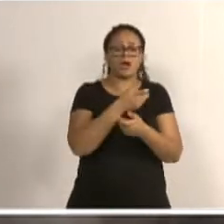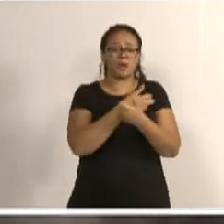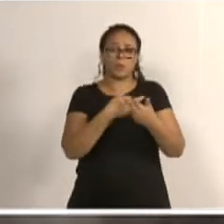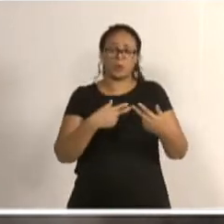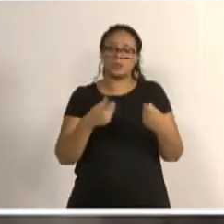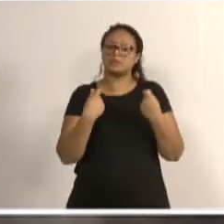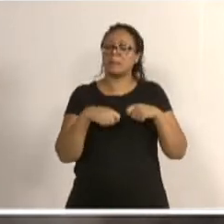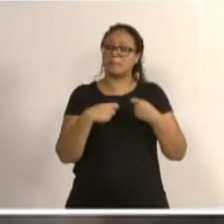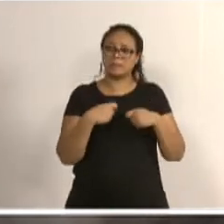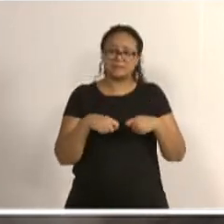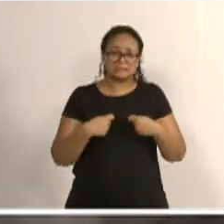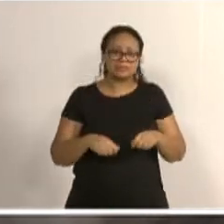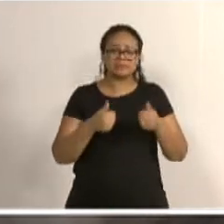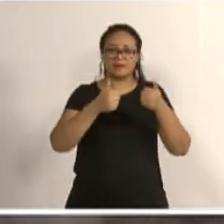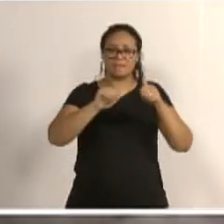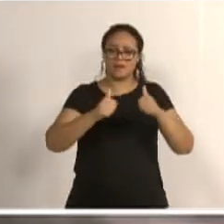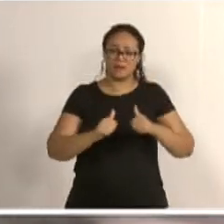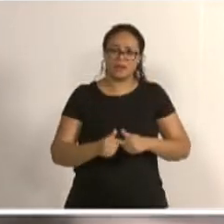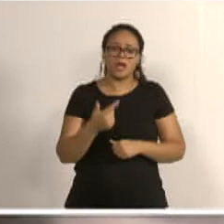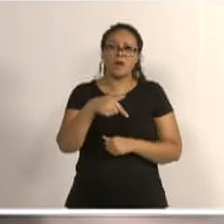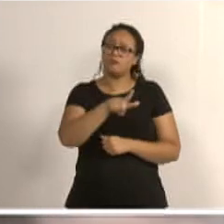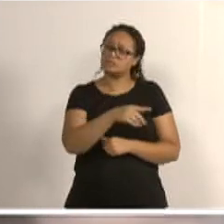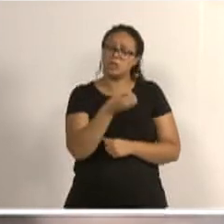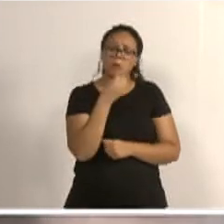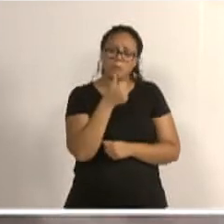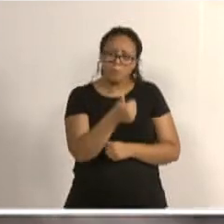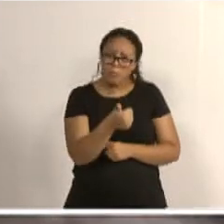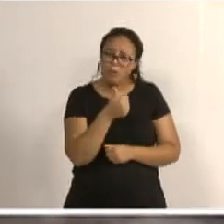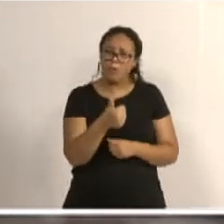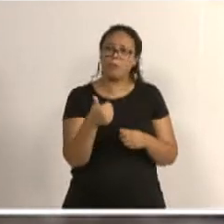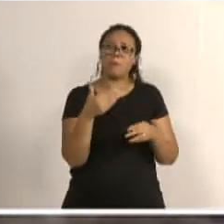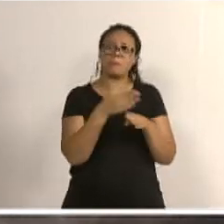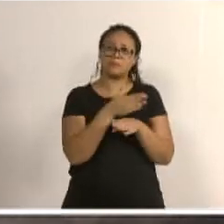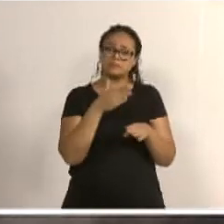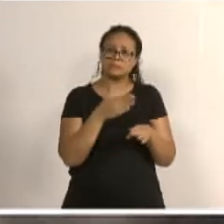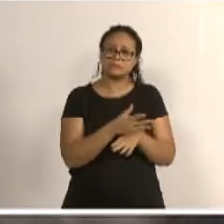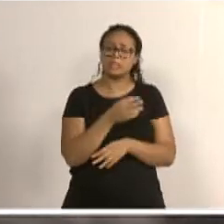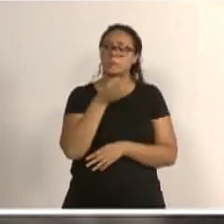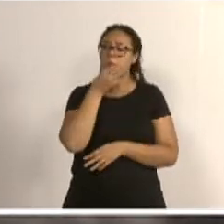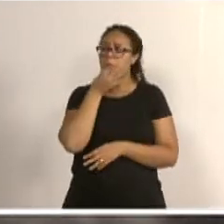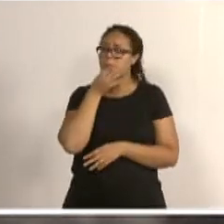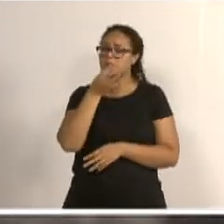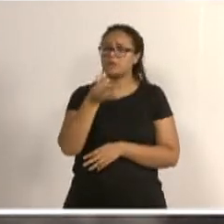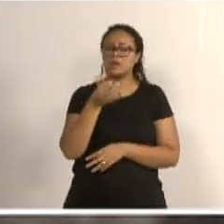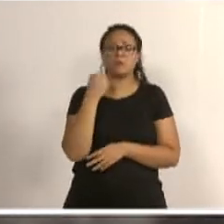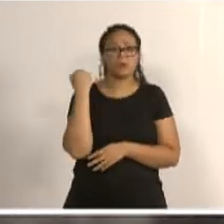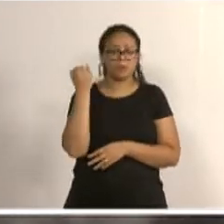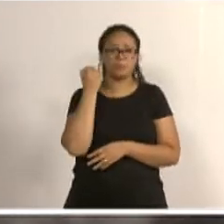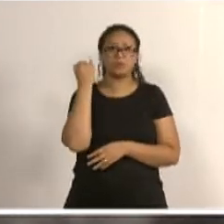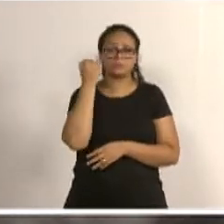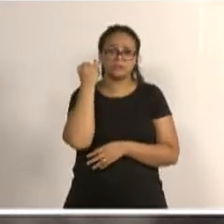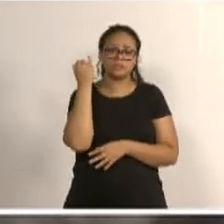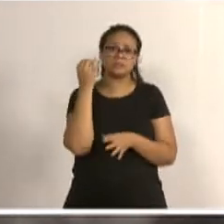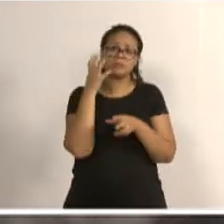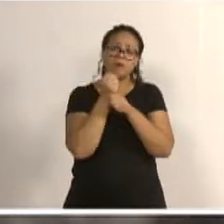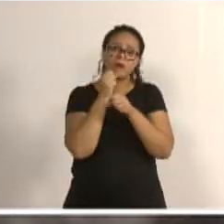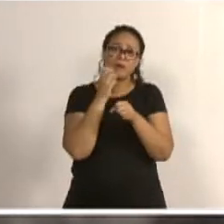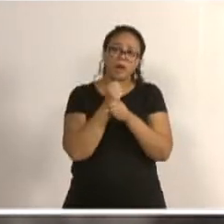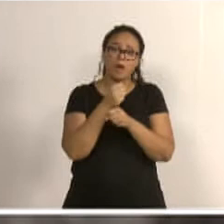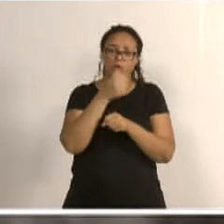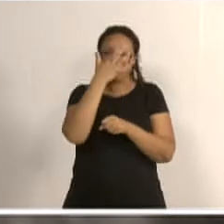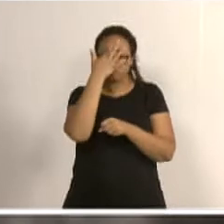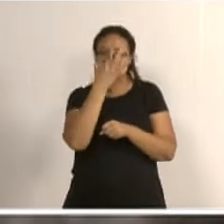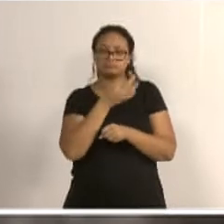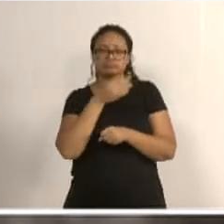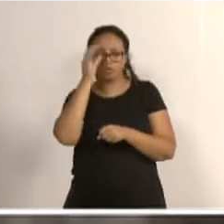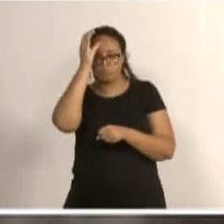a participação tem que participar, o usuário tem que saber também de como que é feito esse cálculo. Tem que saber, o usuário